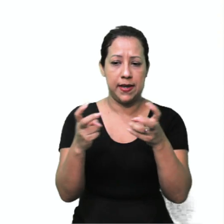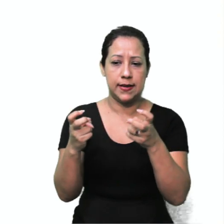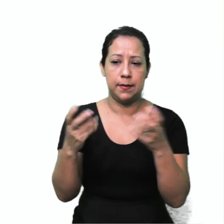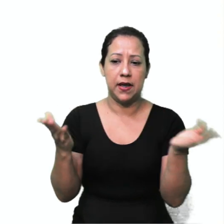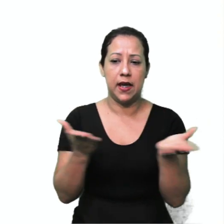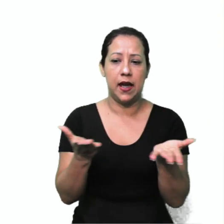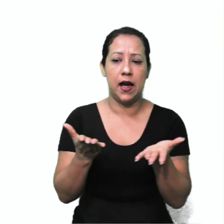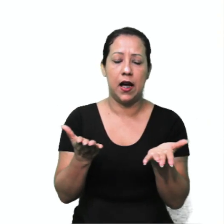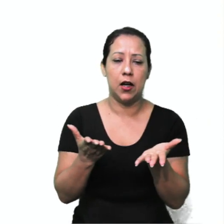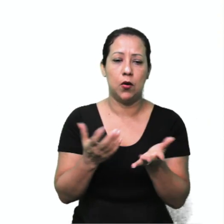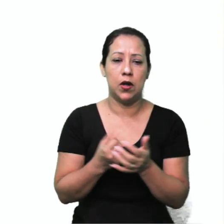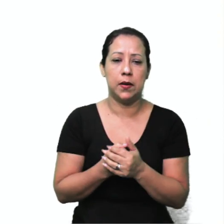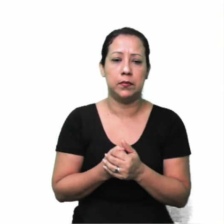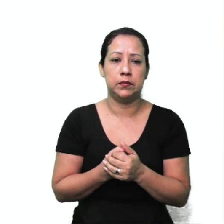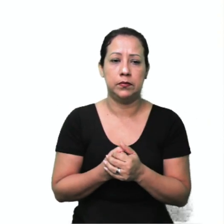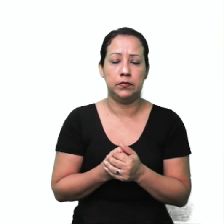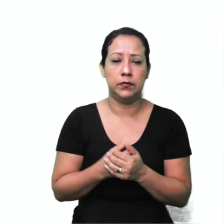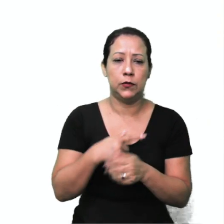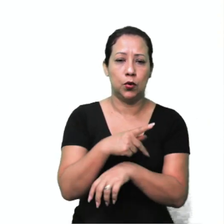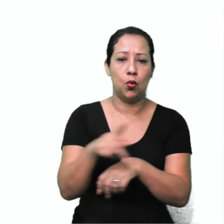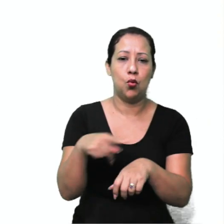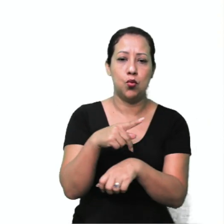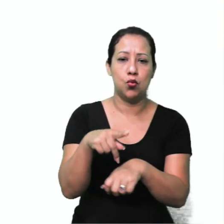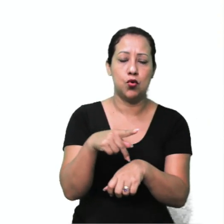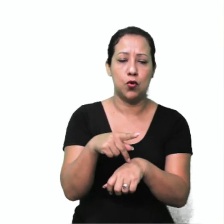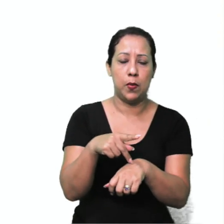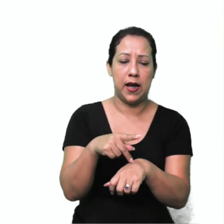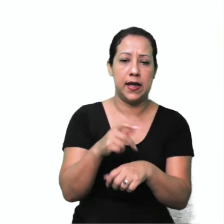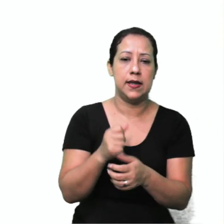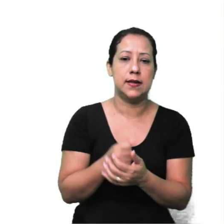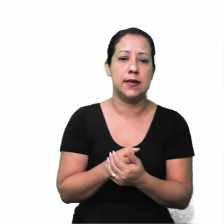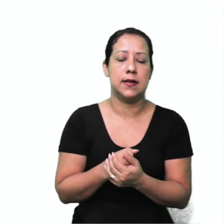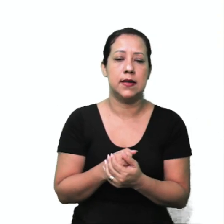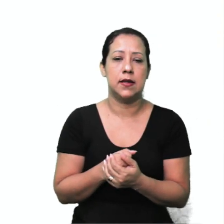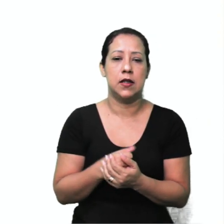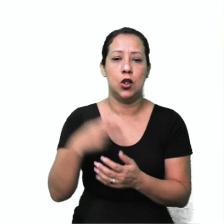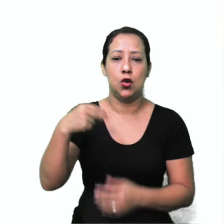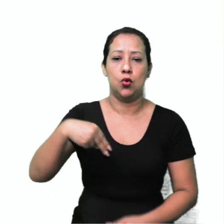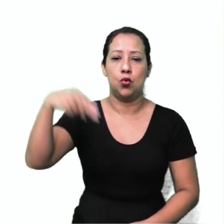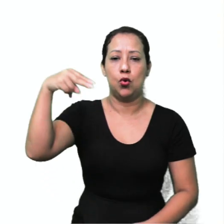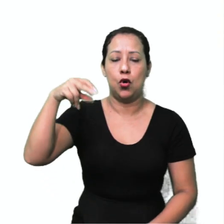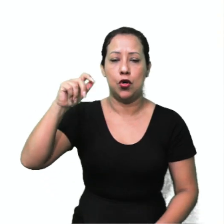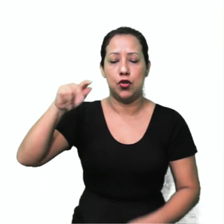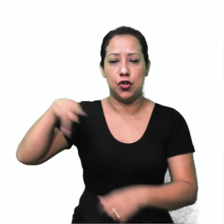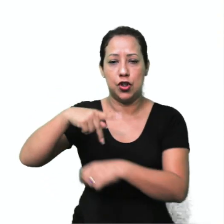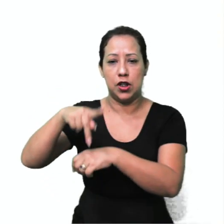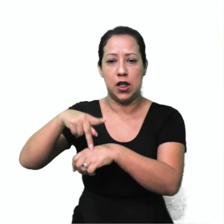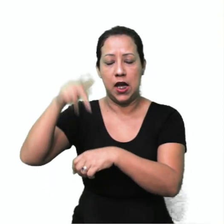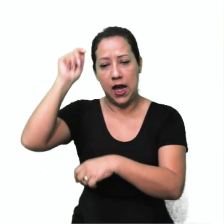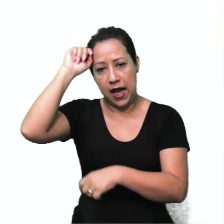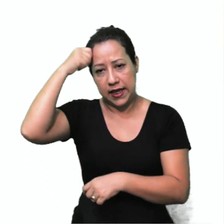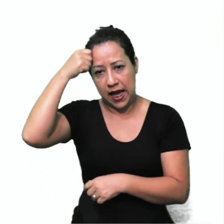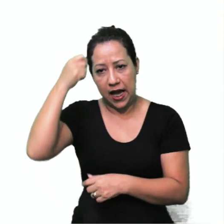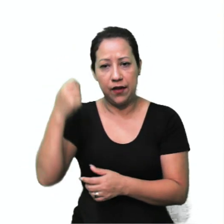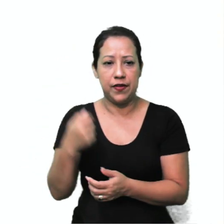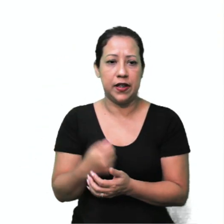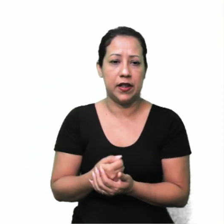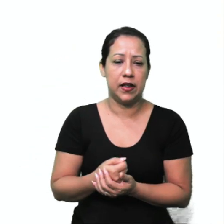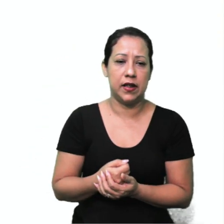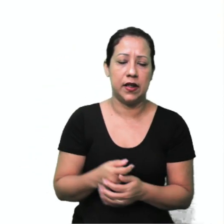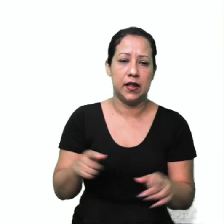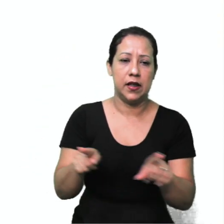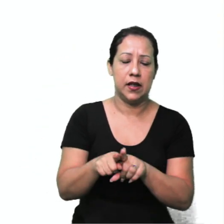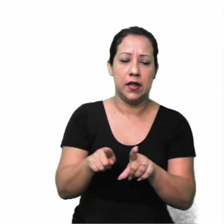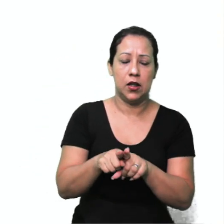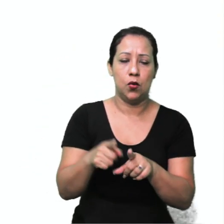temos países situados no norte da África, especialmente no Maghreb, constitui outro importante foco de movimento migratório em direção aos países da Europa Ocidental. Vem comigo no